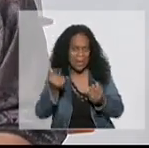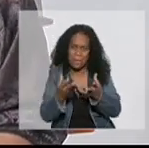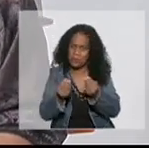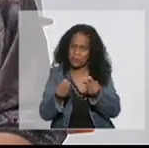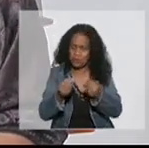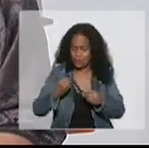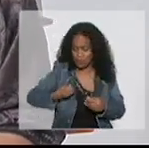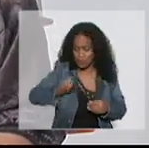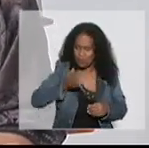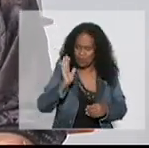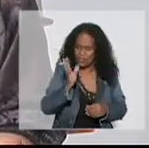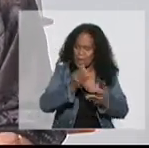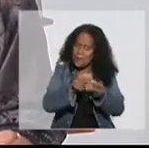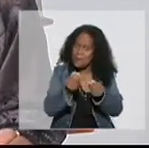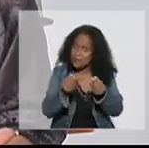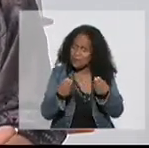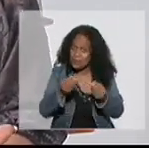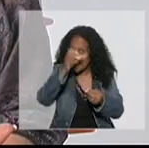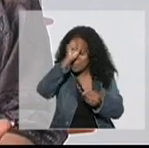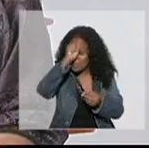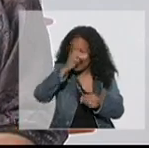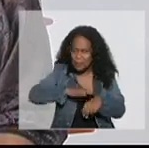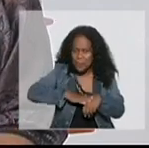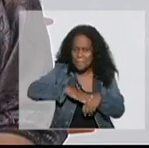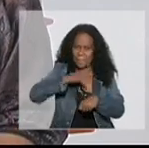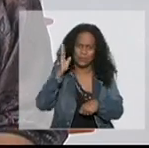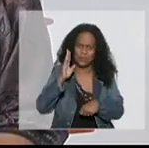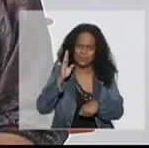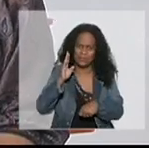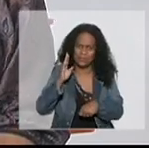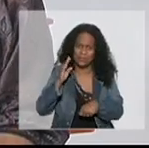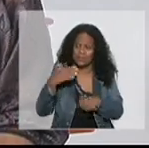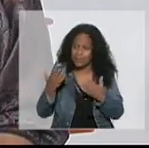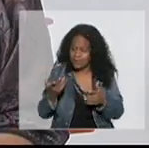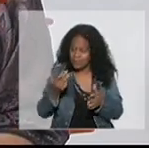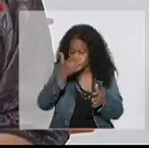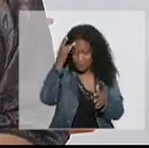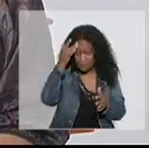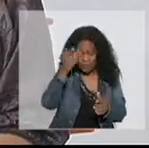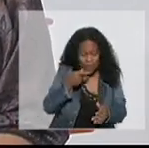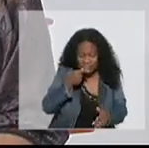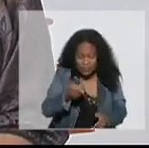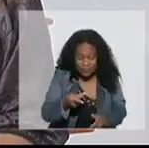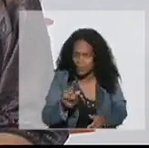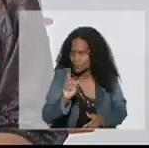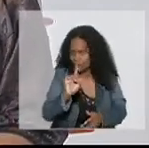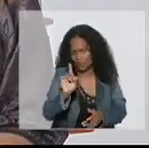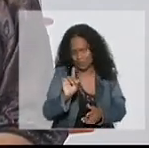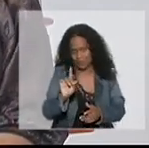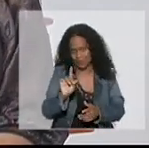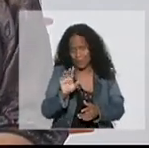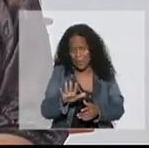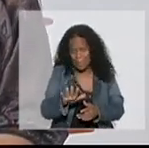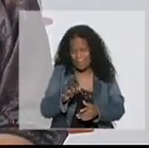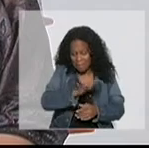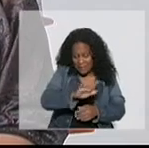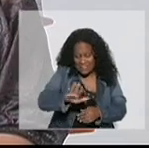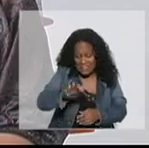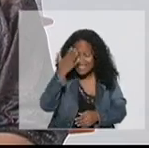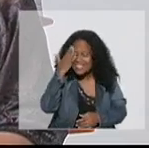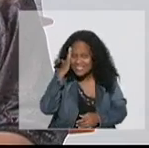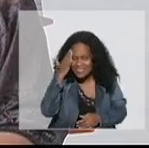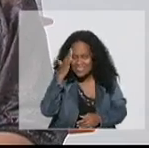muita coisa para ensinar, porque ele viveu muito tempo, então ele aprendeu muito mais. Quer dizer, a pessoa nem falou dessa forma para as